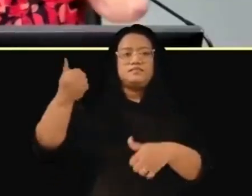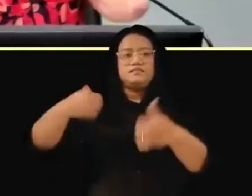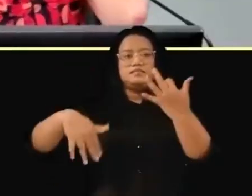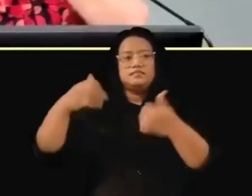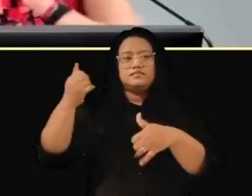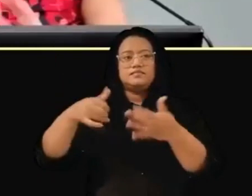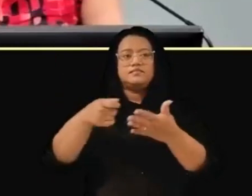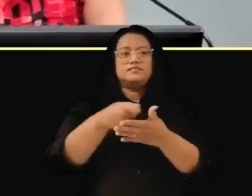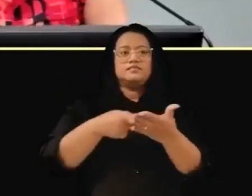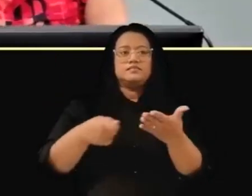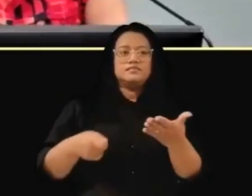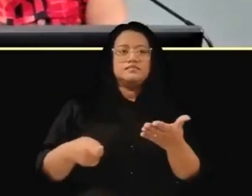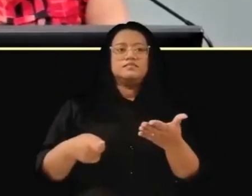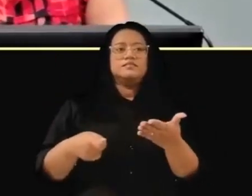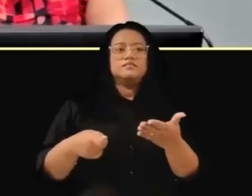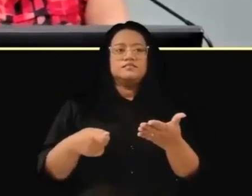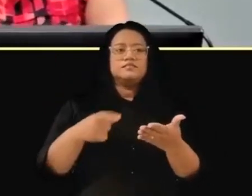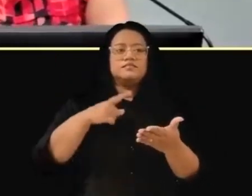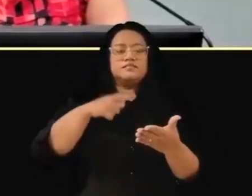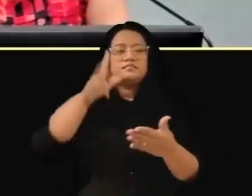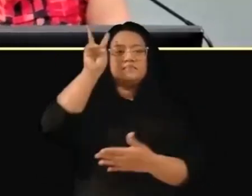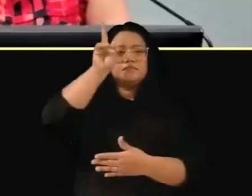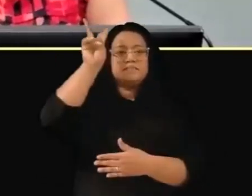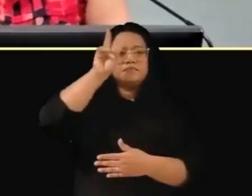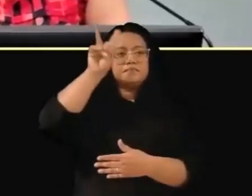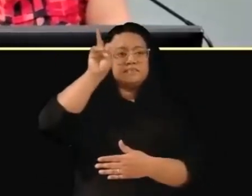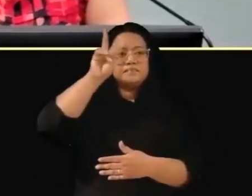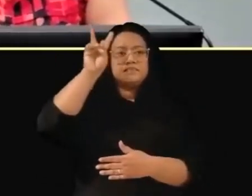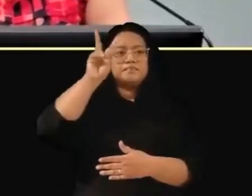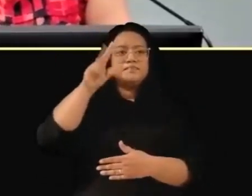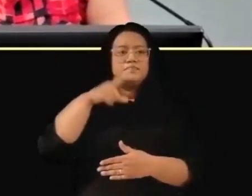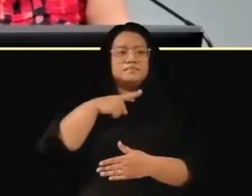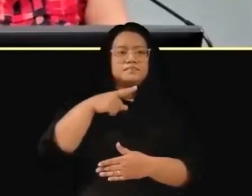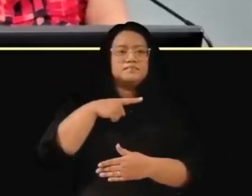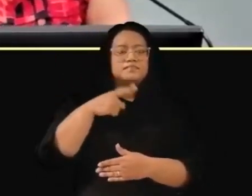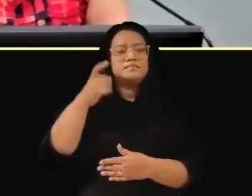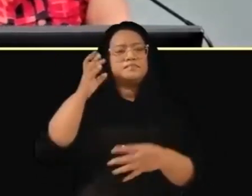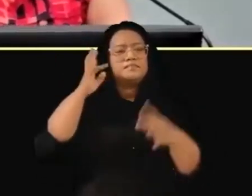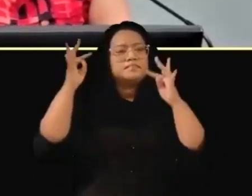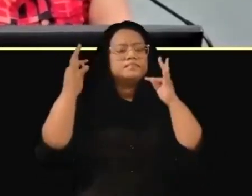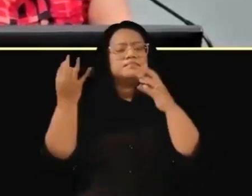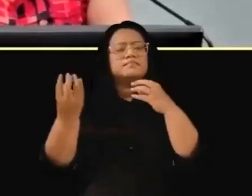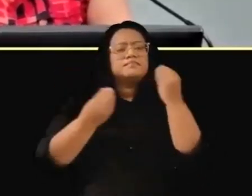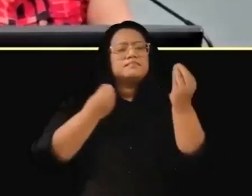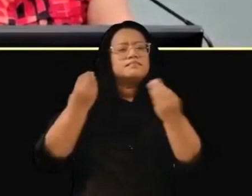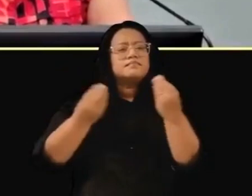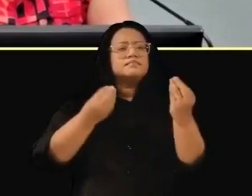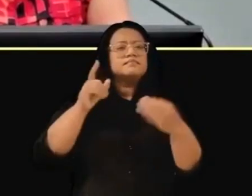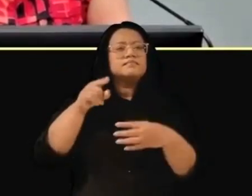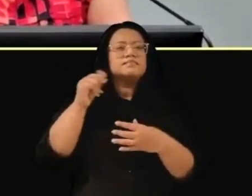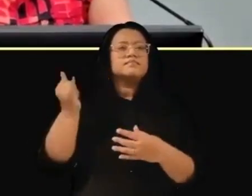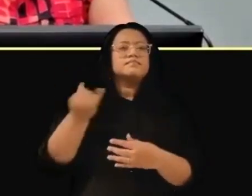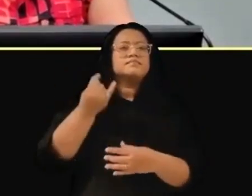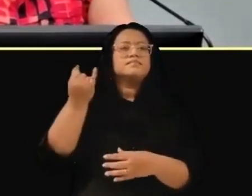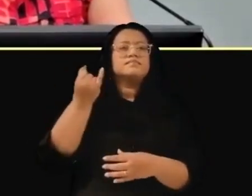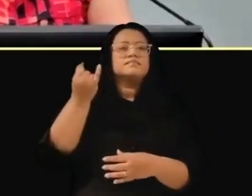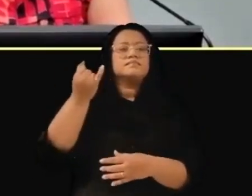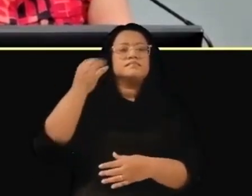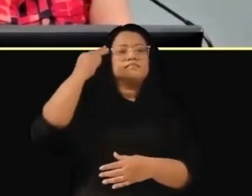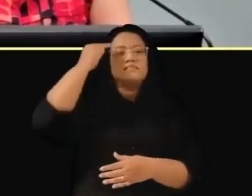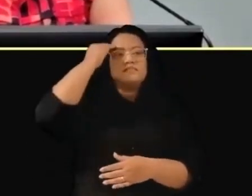falando, eu fui lembrando e pensando como é importante a